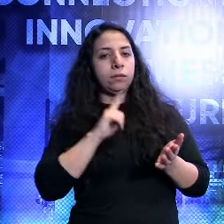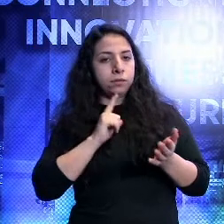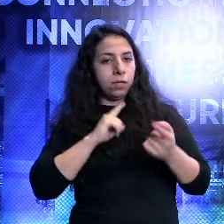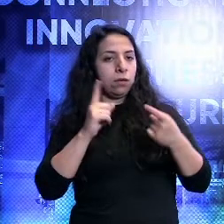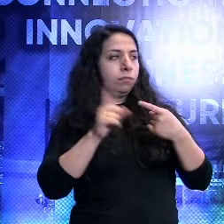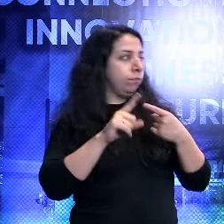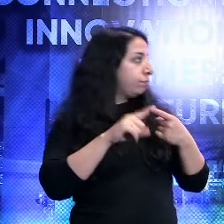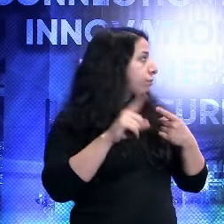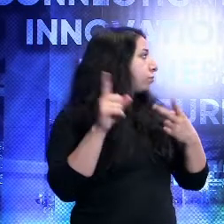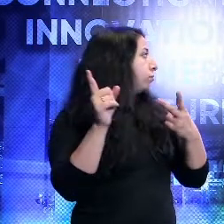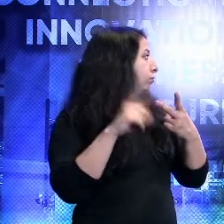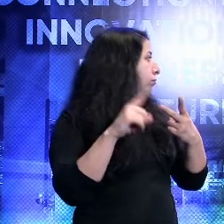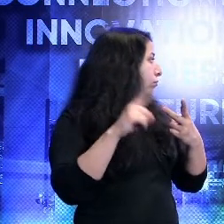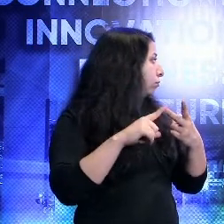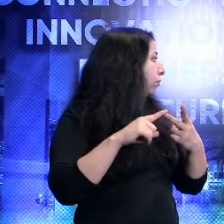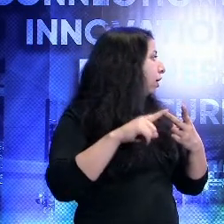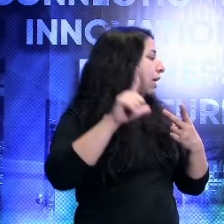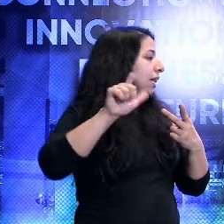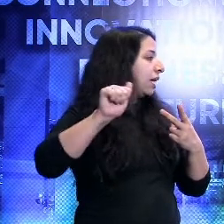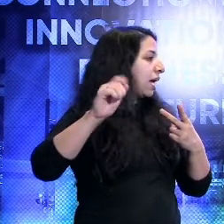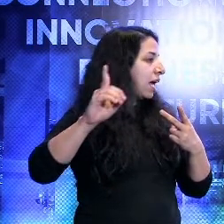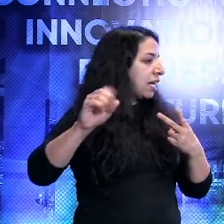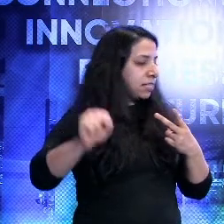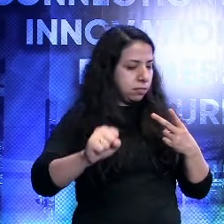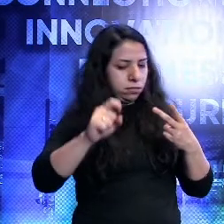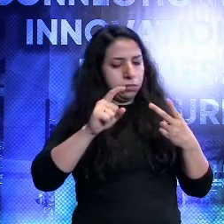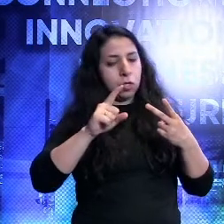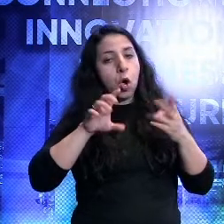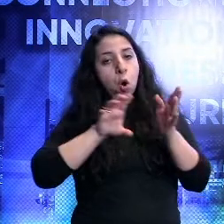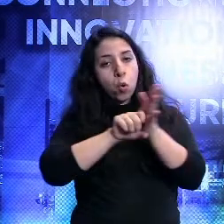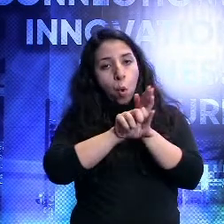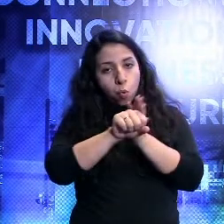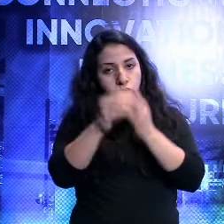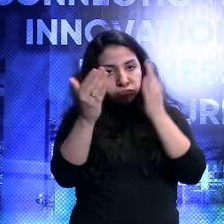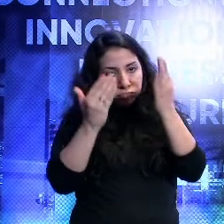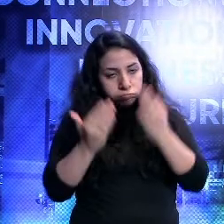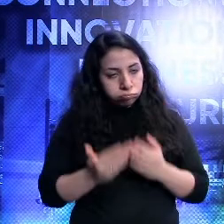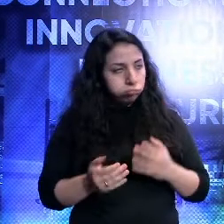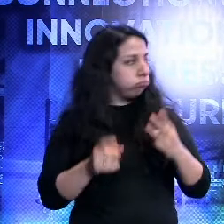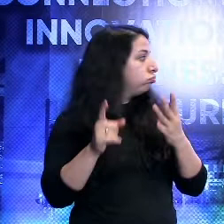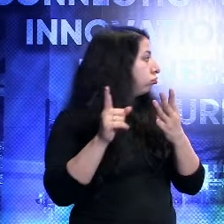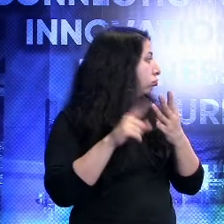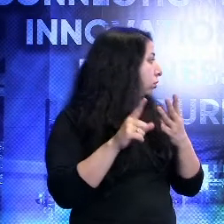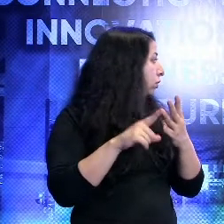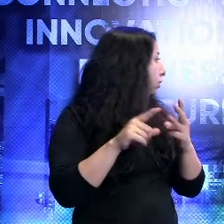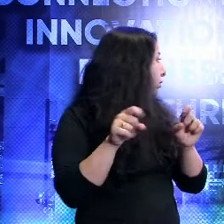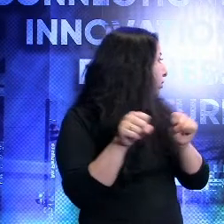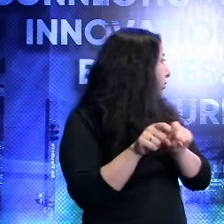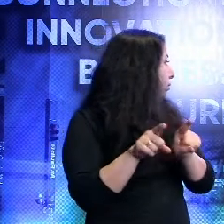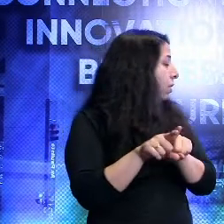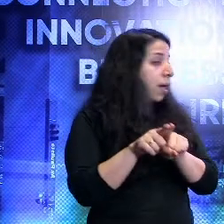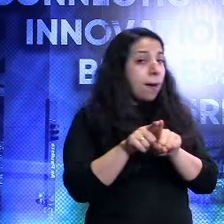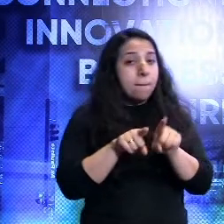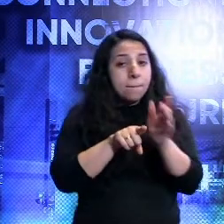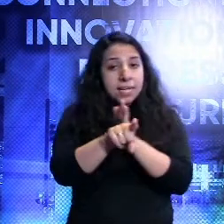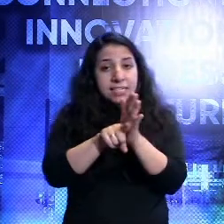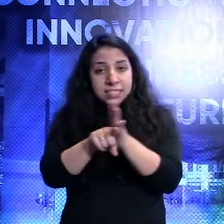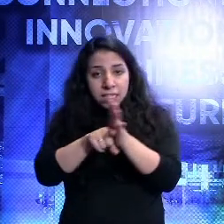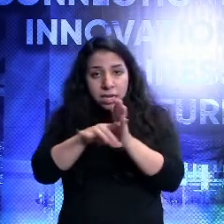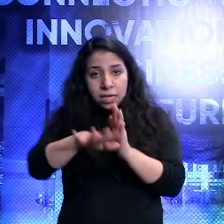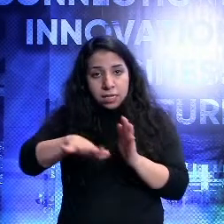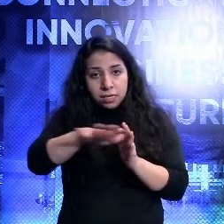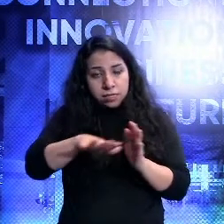eu tenho uma pesquisa setorial, né? Vamos dizer que o Conselho Federal de Enfermagem fez uma pesquisa setorial e tem alguns dados interessantes lá que eu